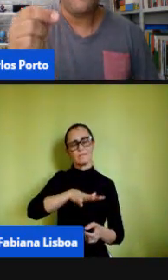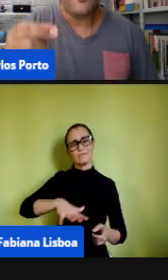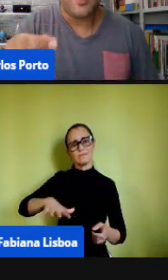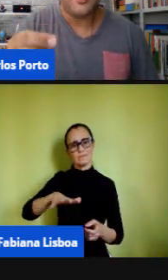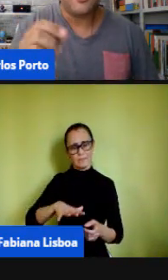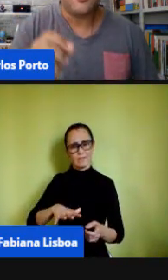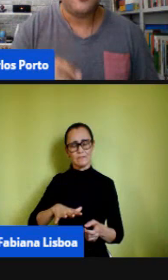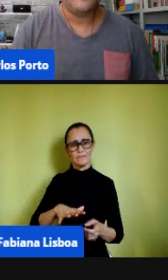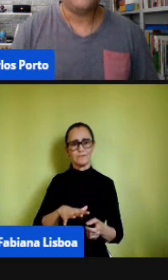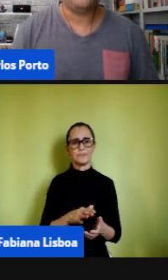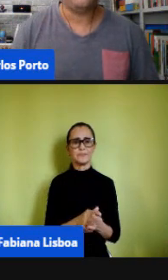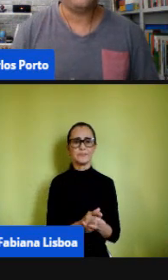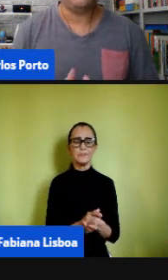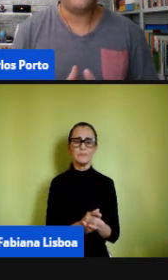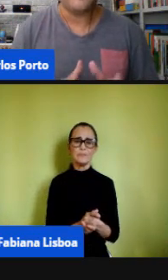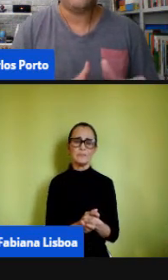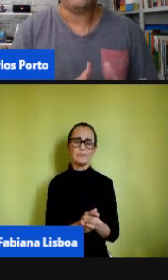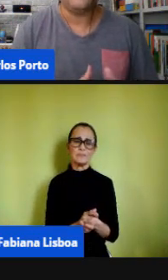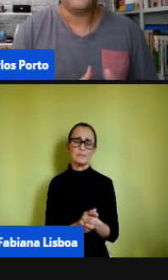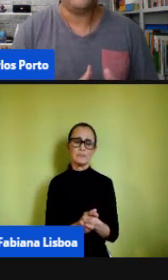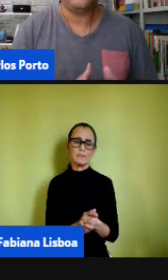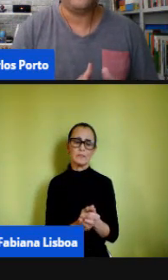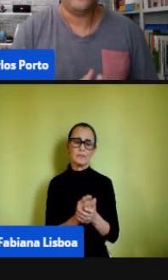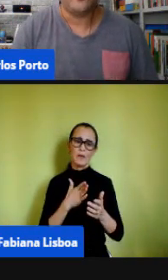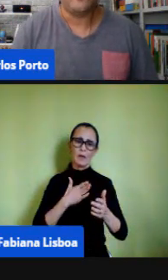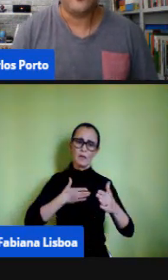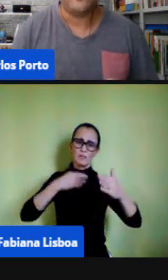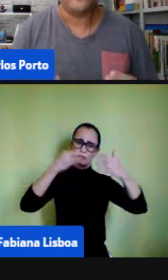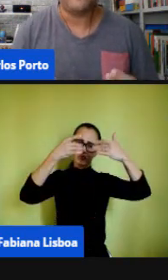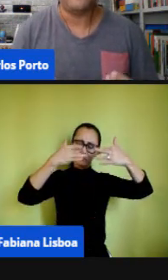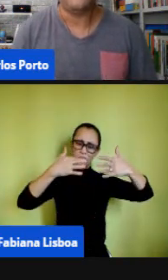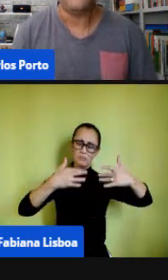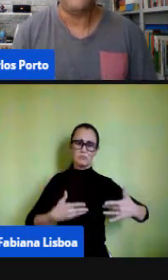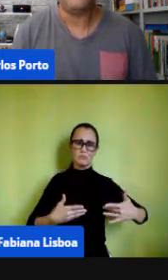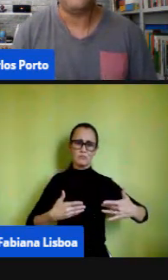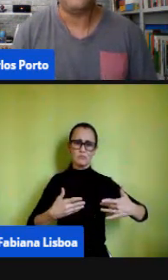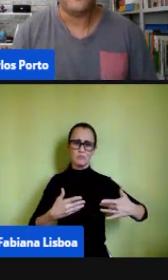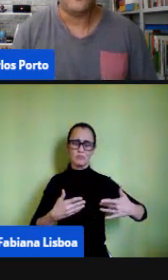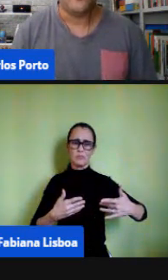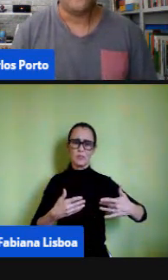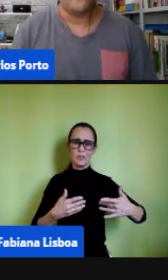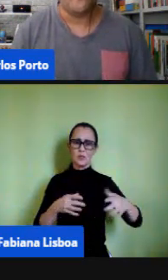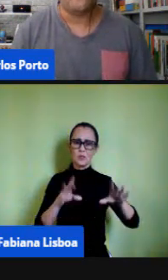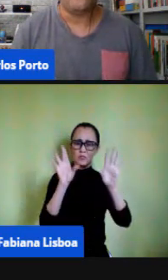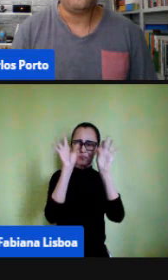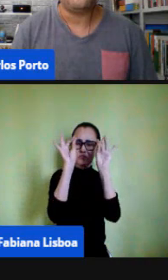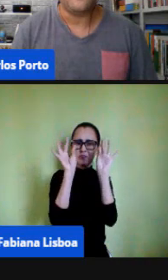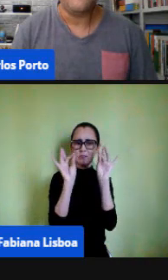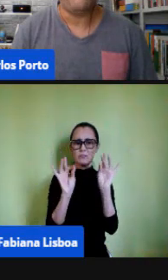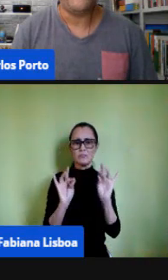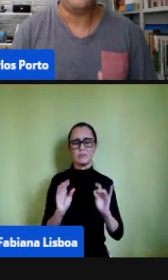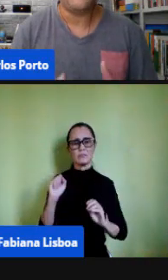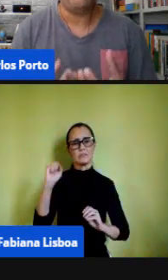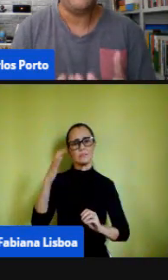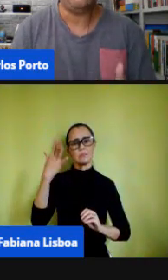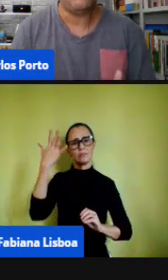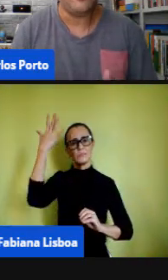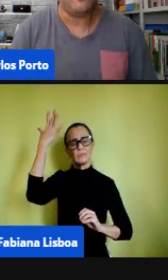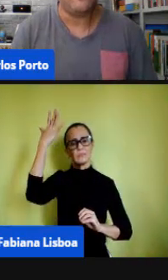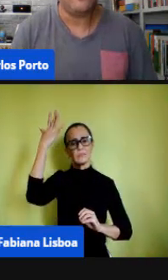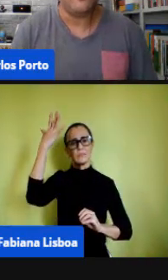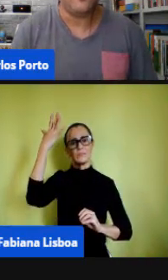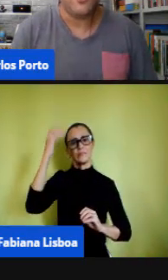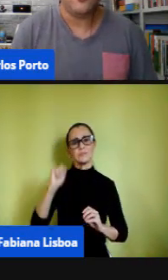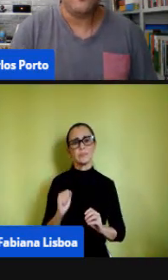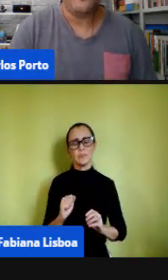Nessa minha fala, nós estamos relacionando todos esses acontecimentos com os enfrentamentos